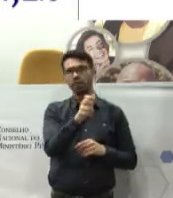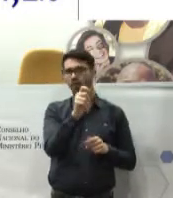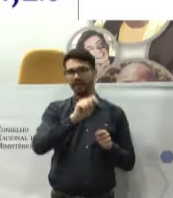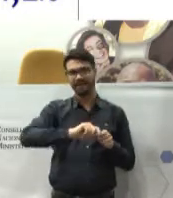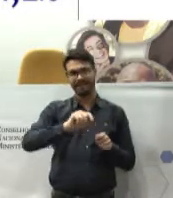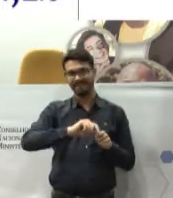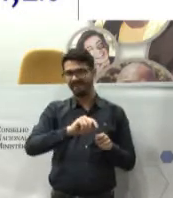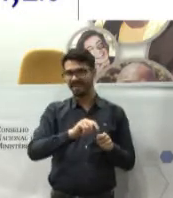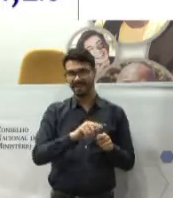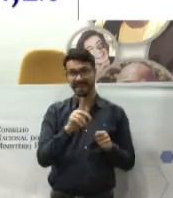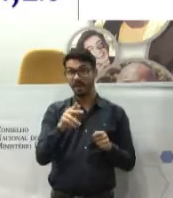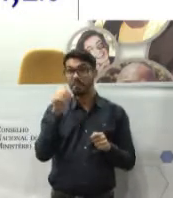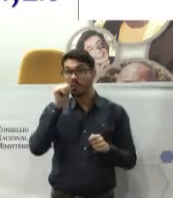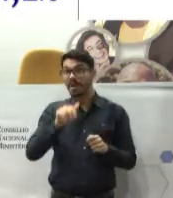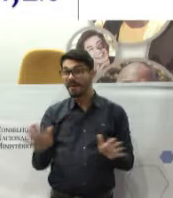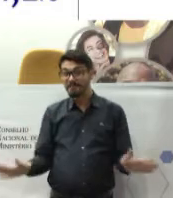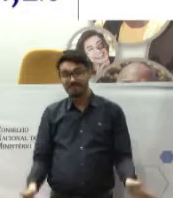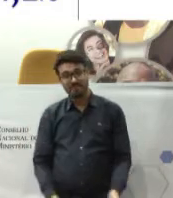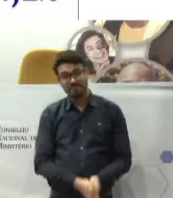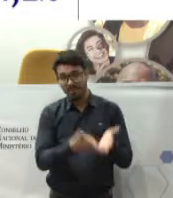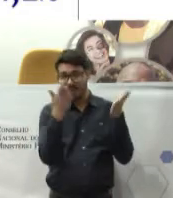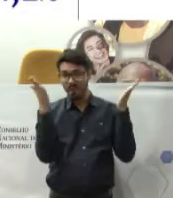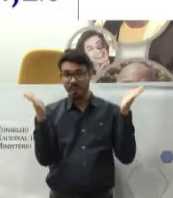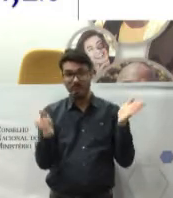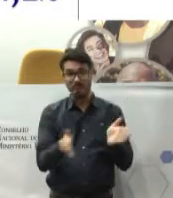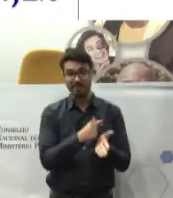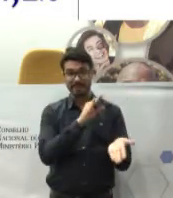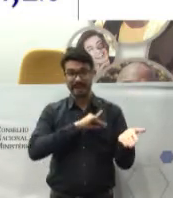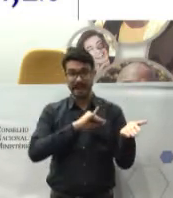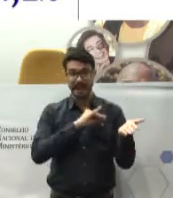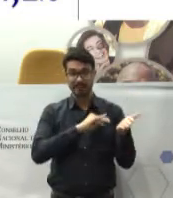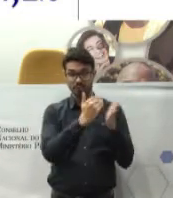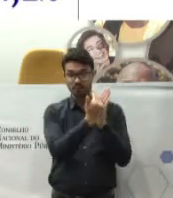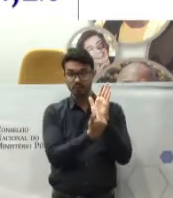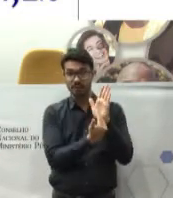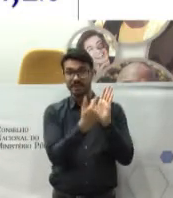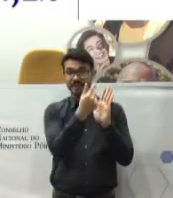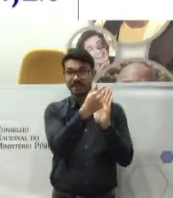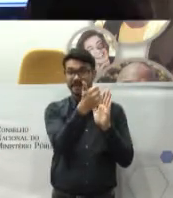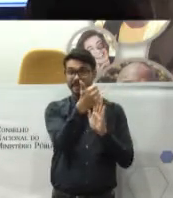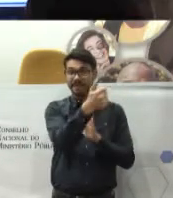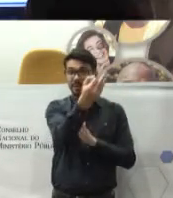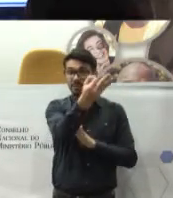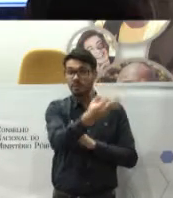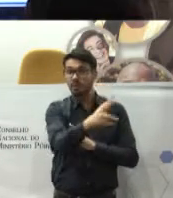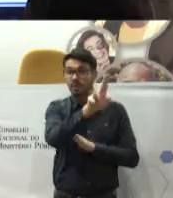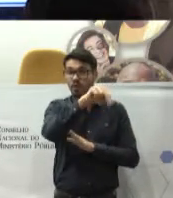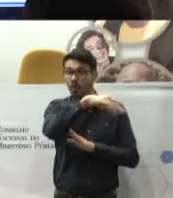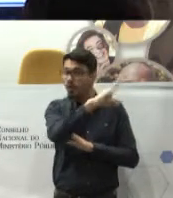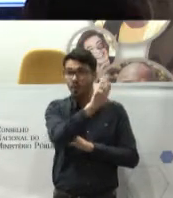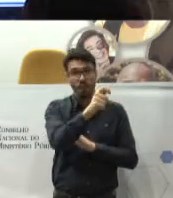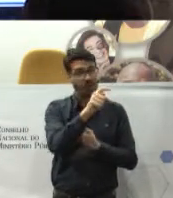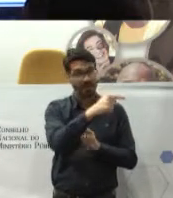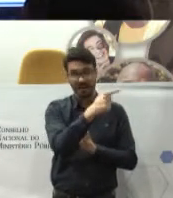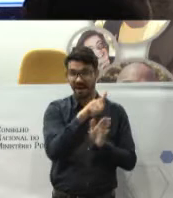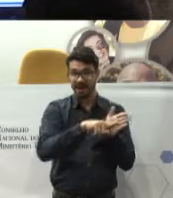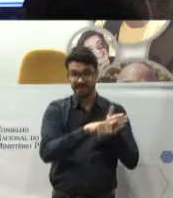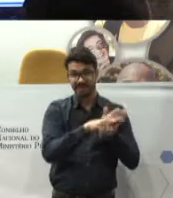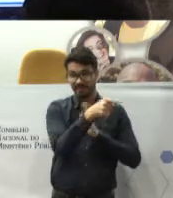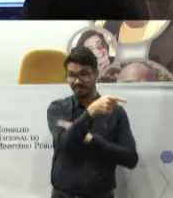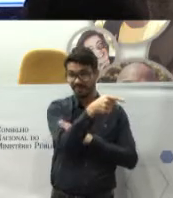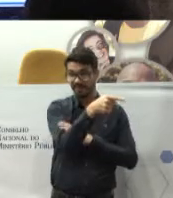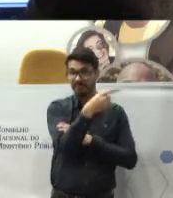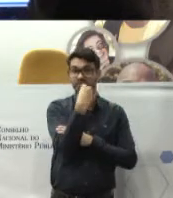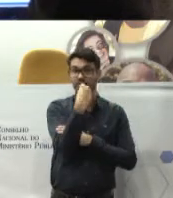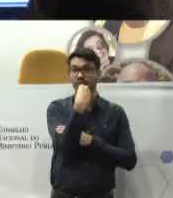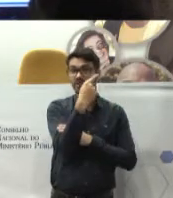as mulheres miseráveis, portanto, com menos de um salário mínimo, 71% nunca fizeram o exame. Essas que são as candidatas da doença.